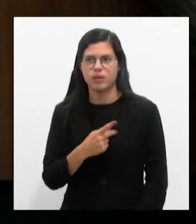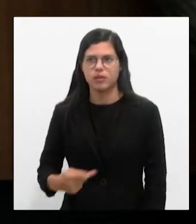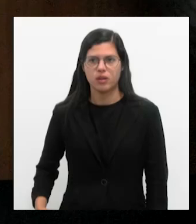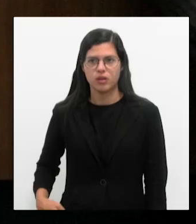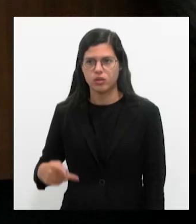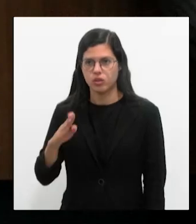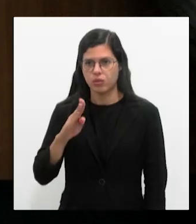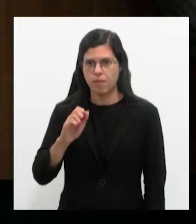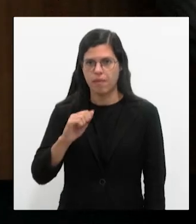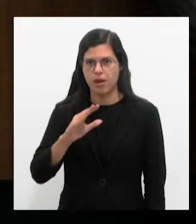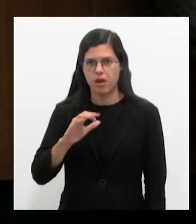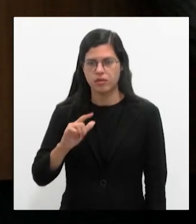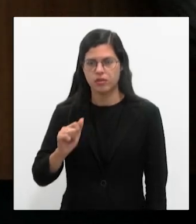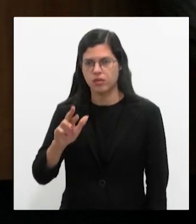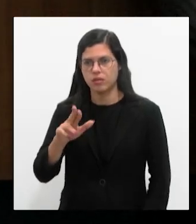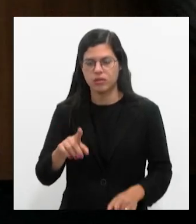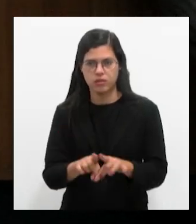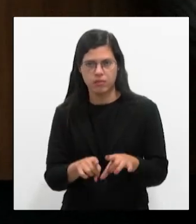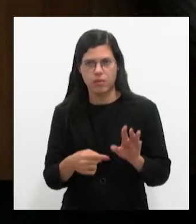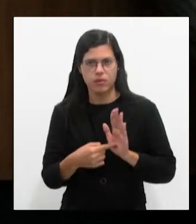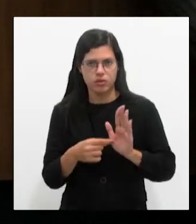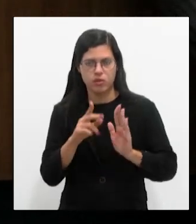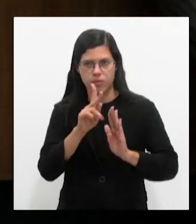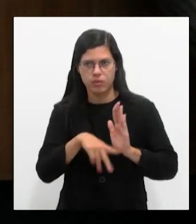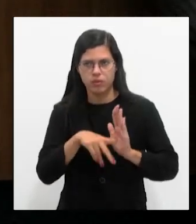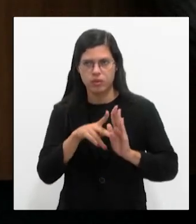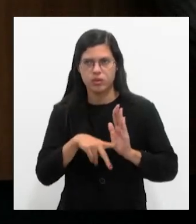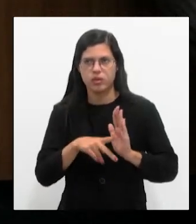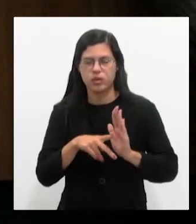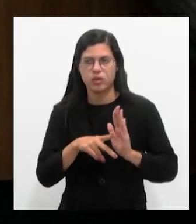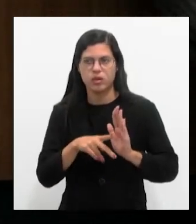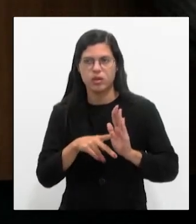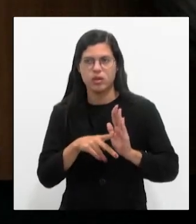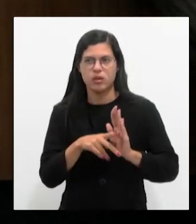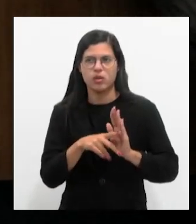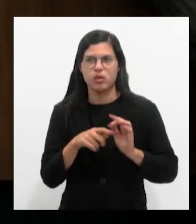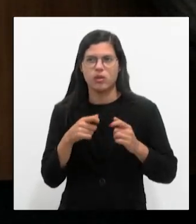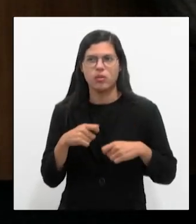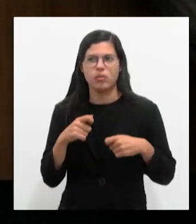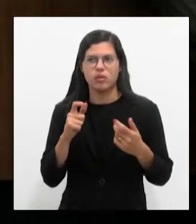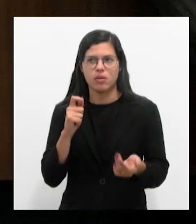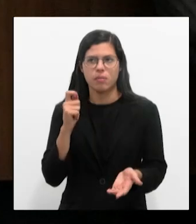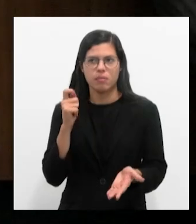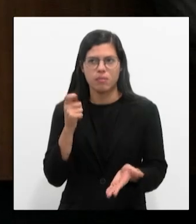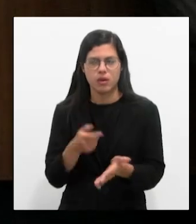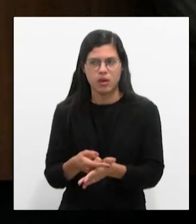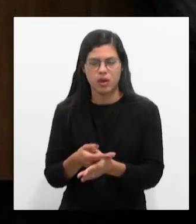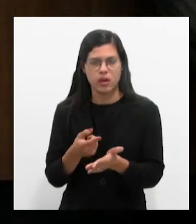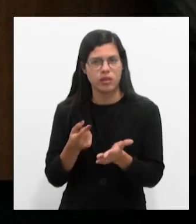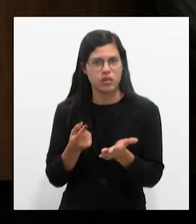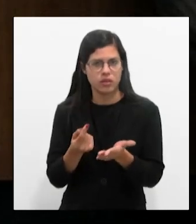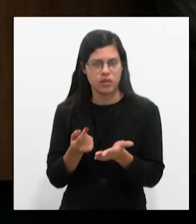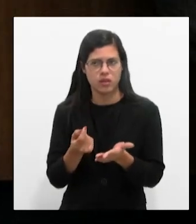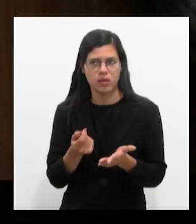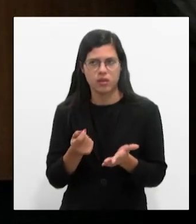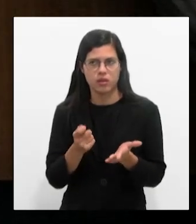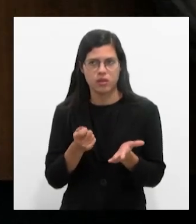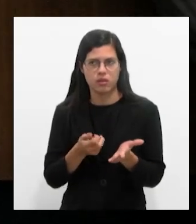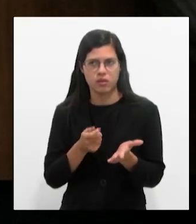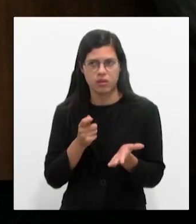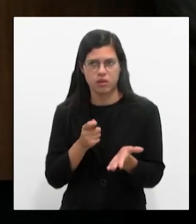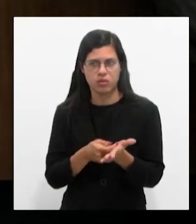apresentou um projeto que é isentando de pagamento de taxas